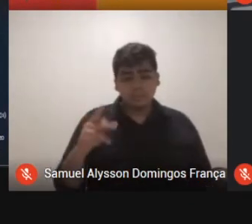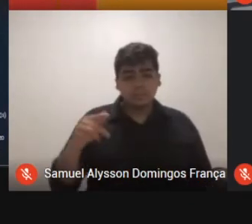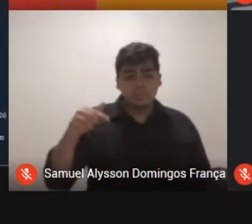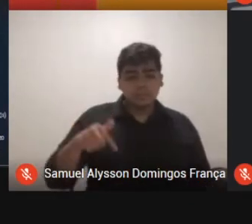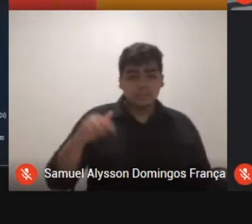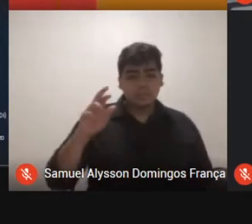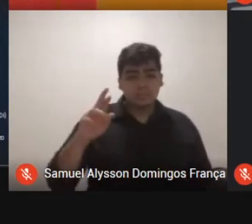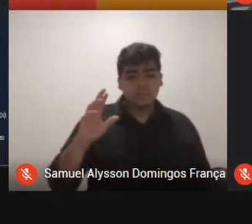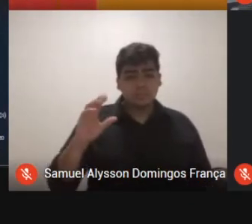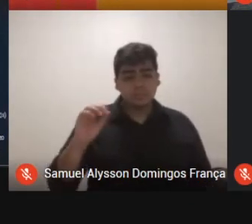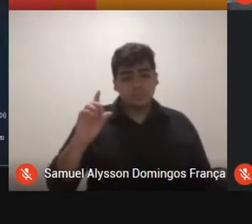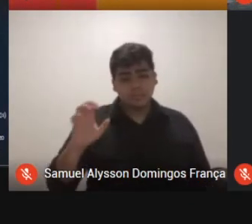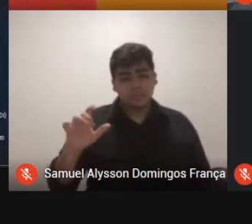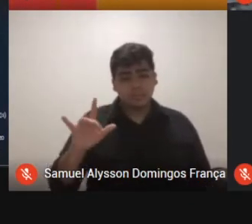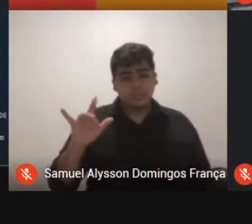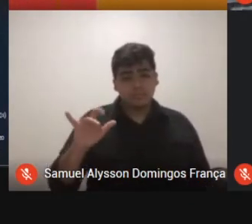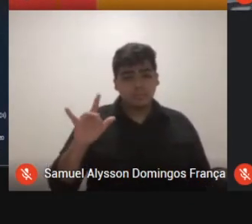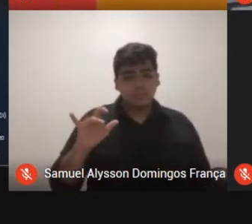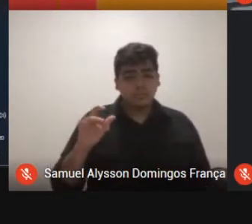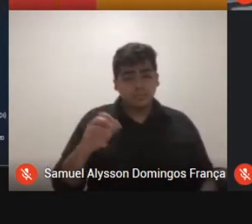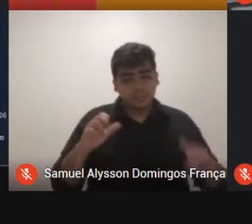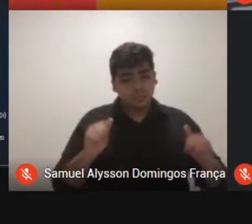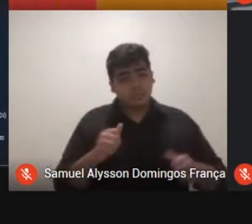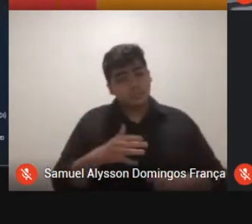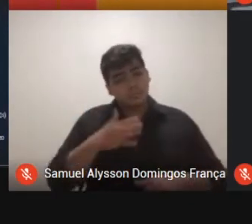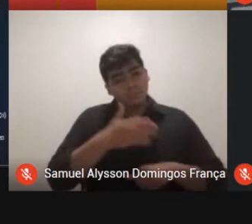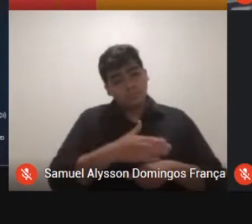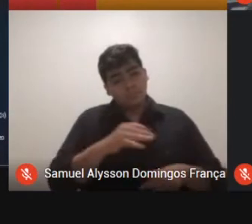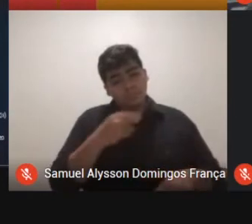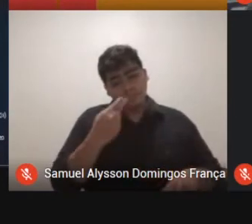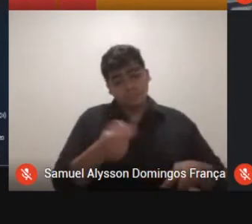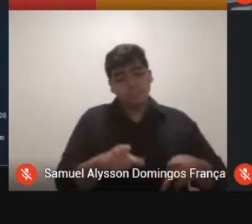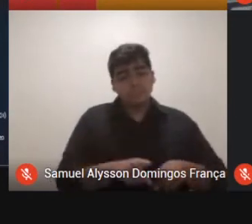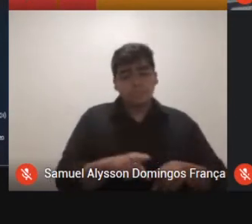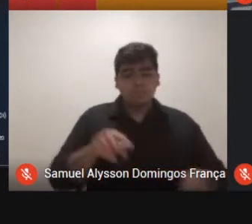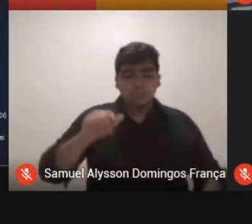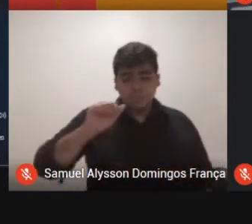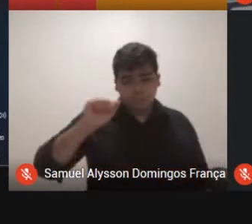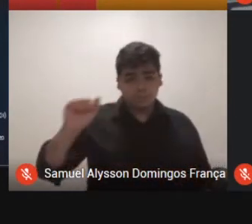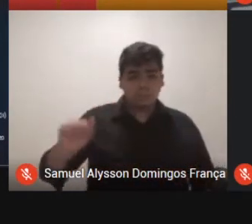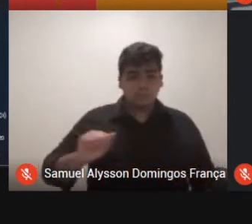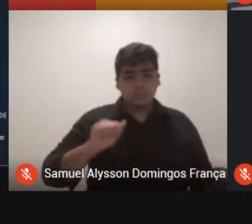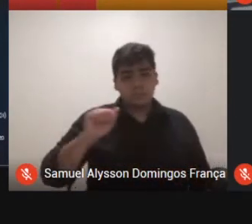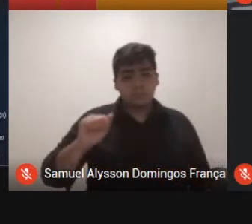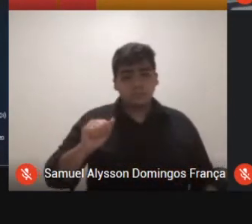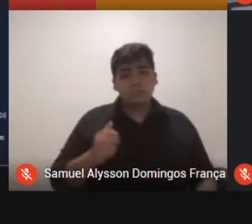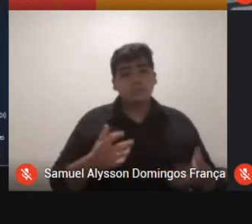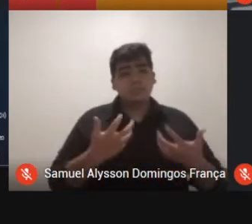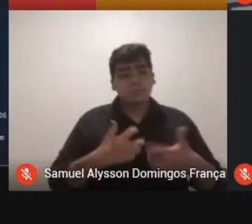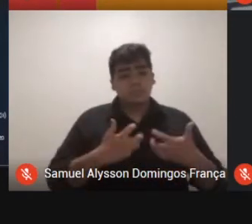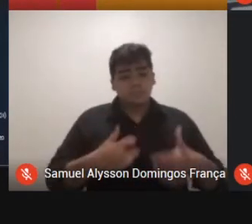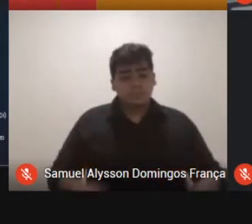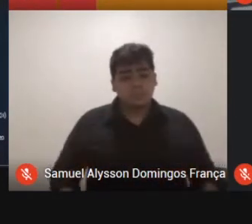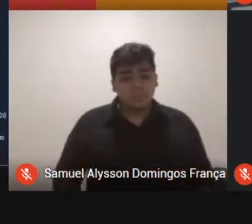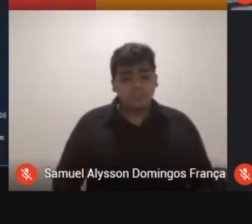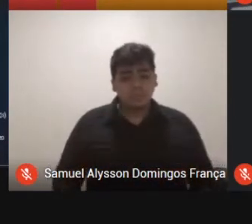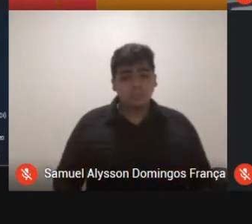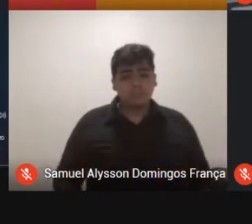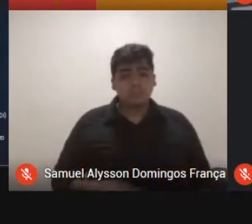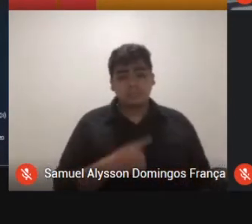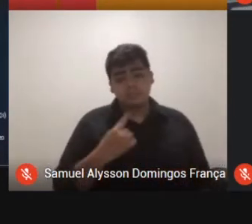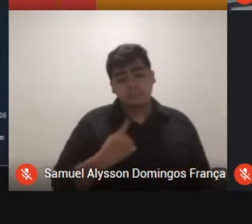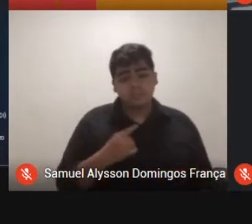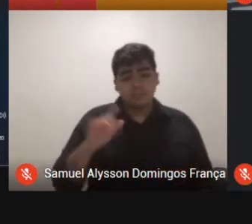aí podendo acessar, ou pode acessar também através do @parklet_ifpb. Nosso Instagram está aqui,